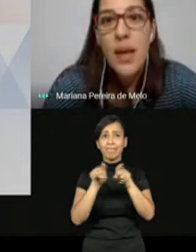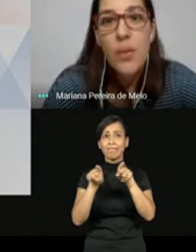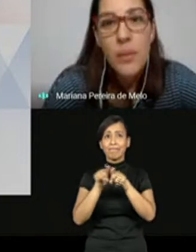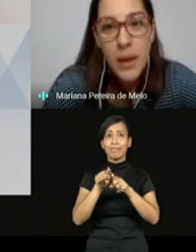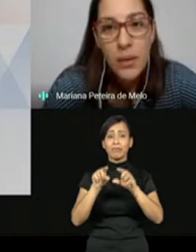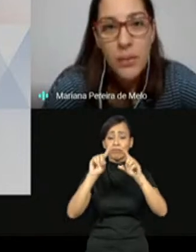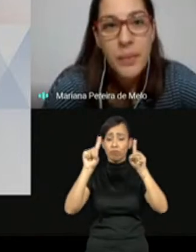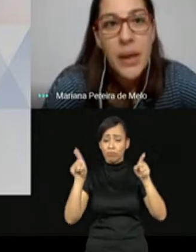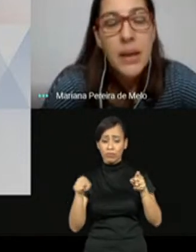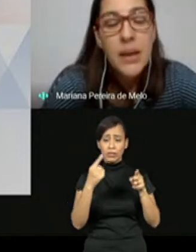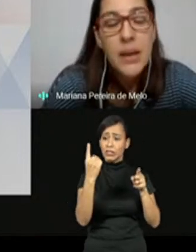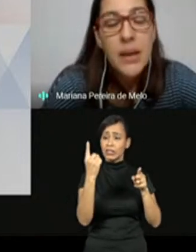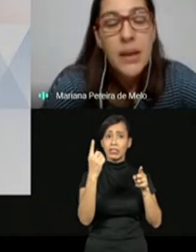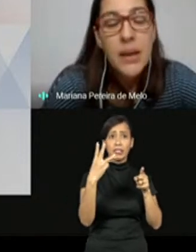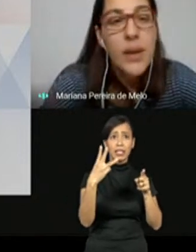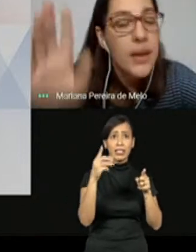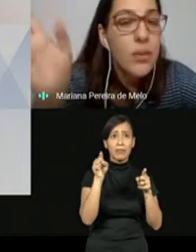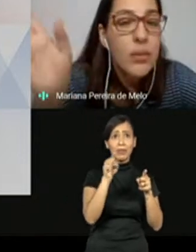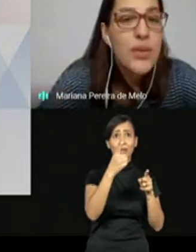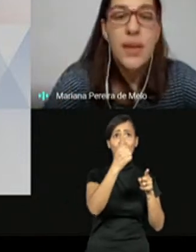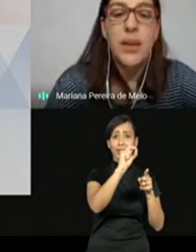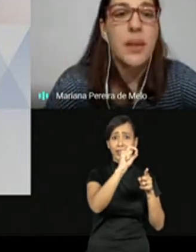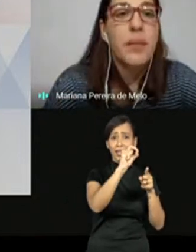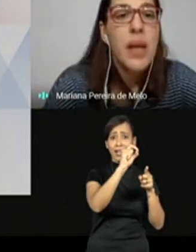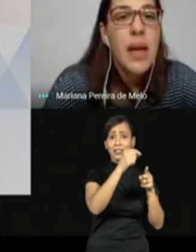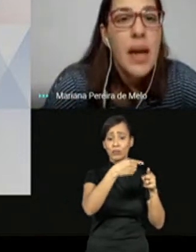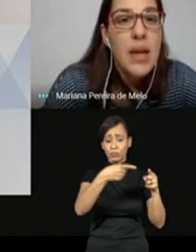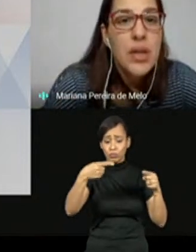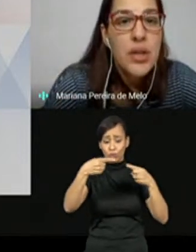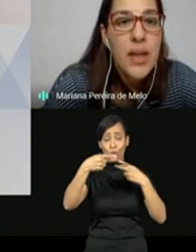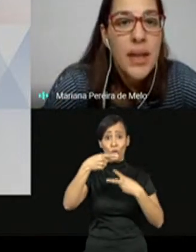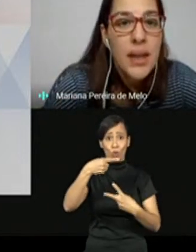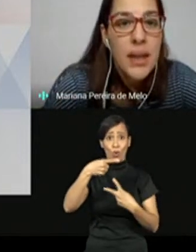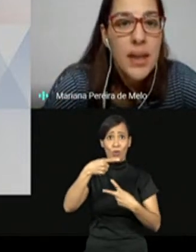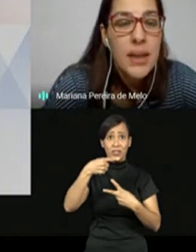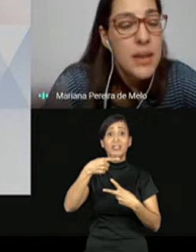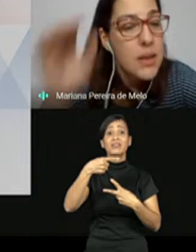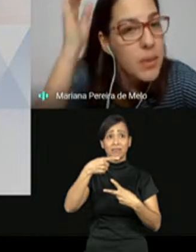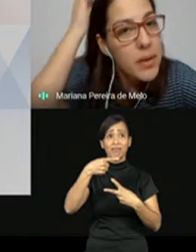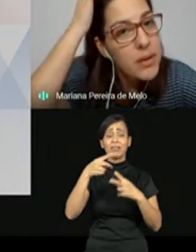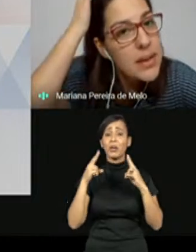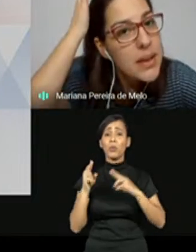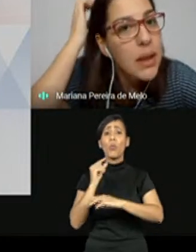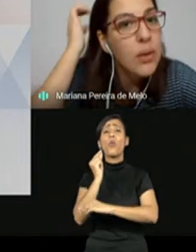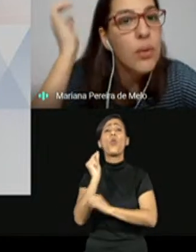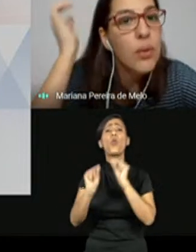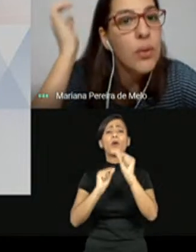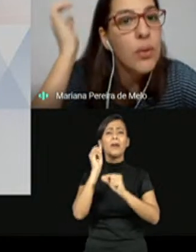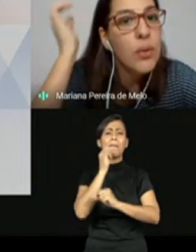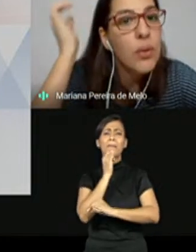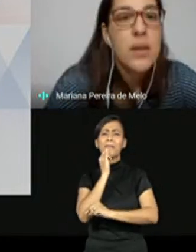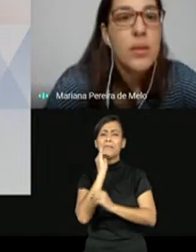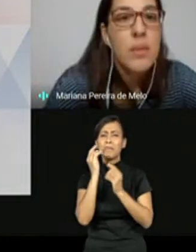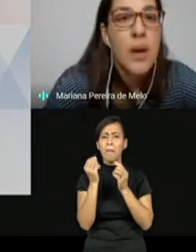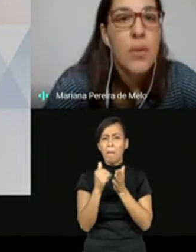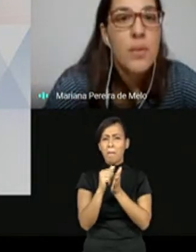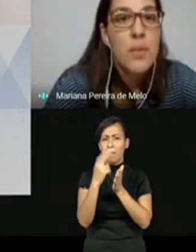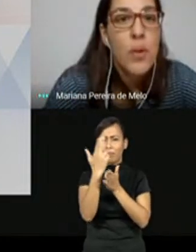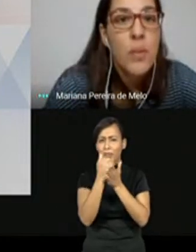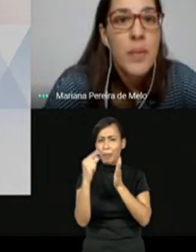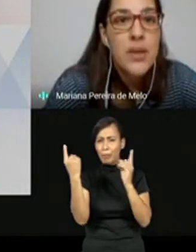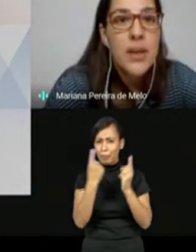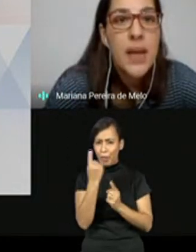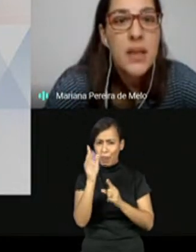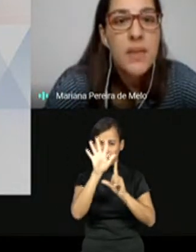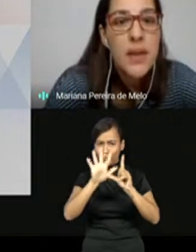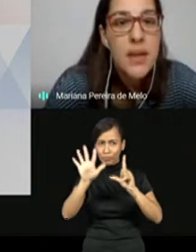2 é 1,5. Então, o que eu estou dizendo aqui? A gente tem aqui, nesse primeiro desenho, uma distribuição normal